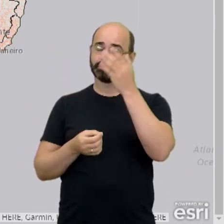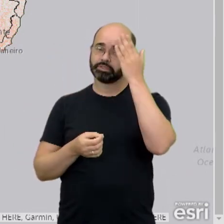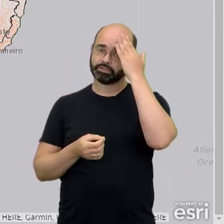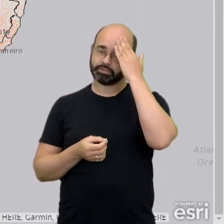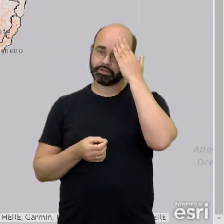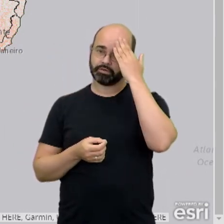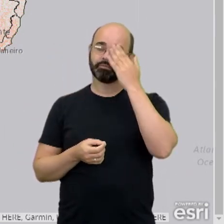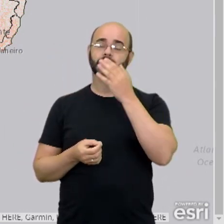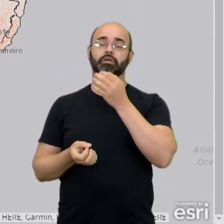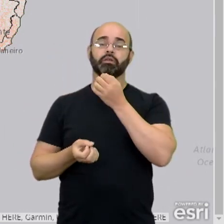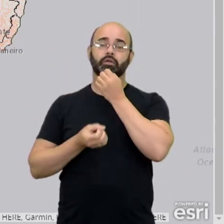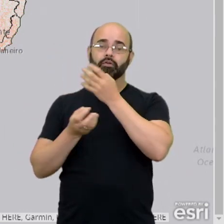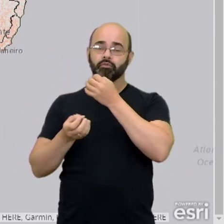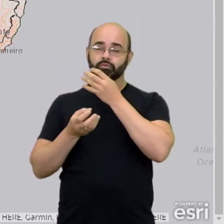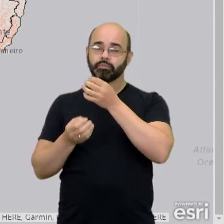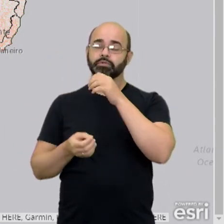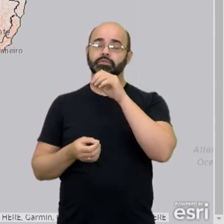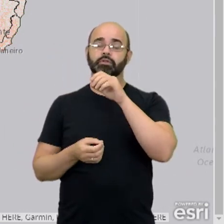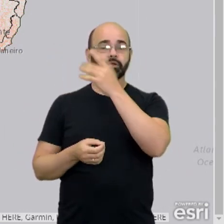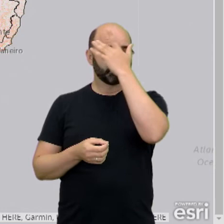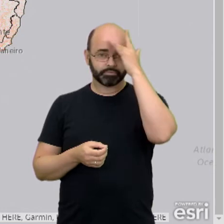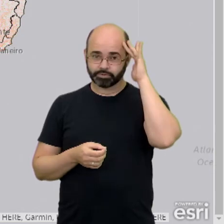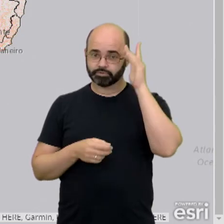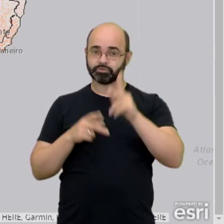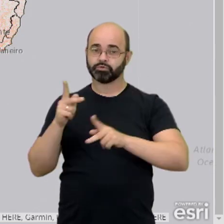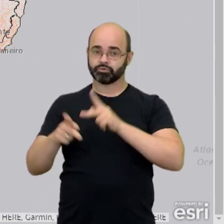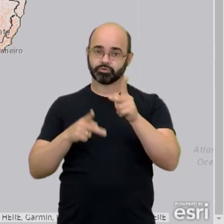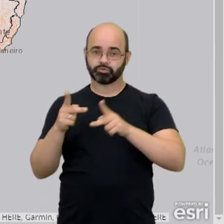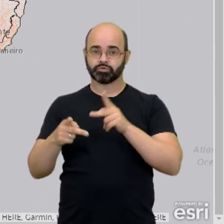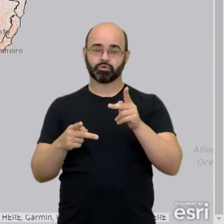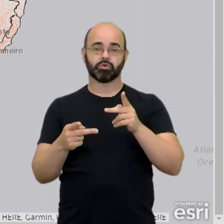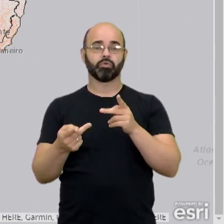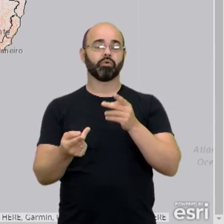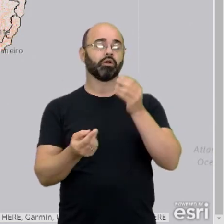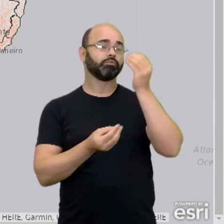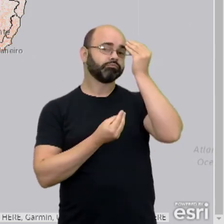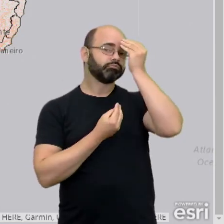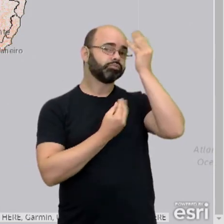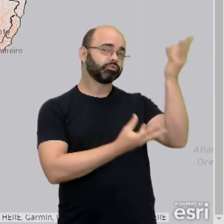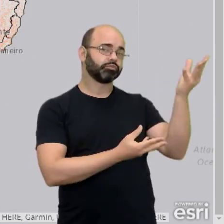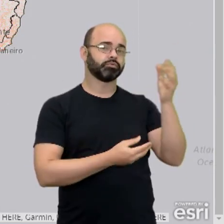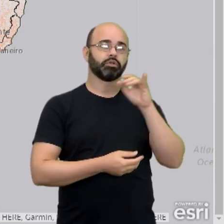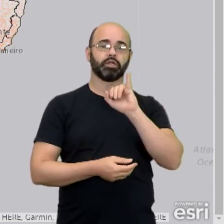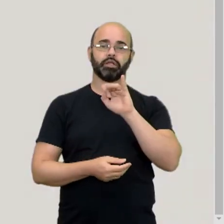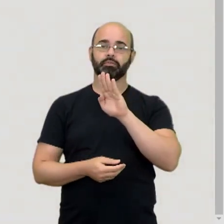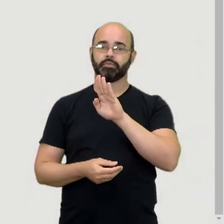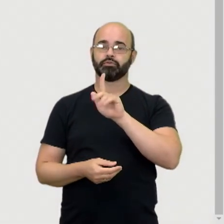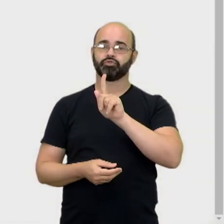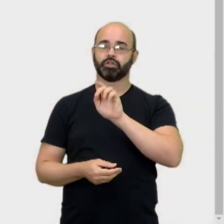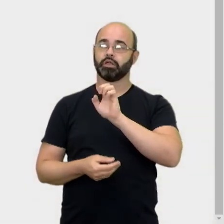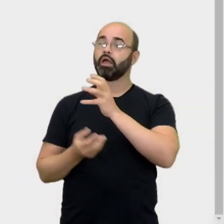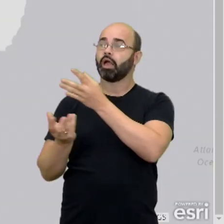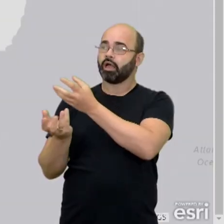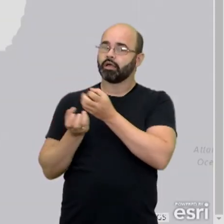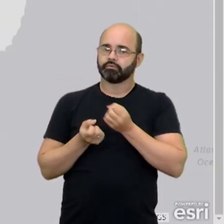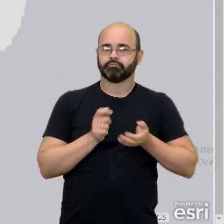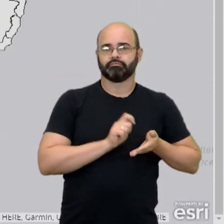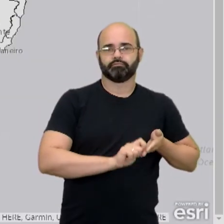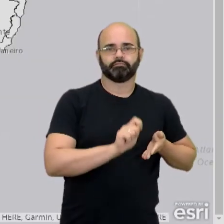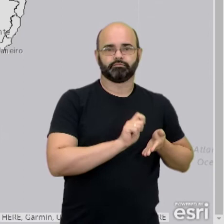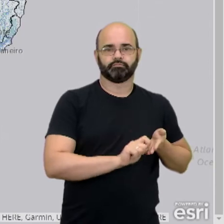informações passadas pela própria população para o IBGE. E aí o IBGE depois monta isso aqui, tá certo? E aí vai indo, ó.